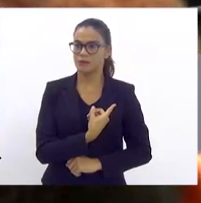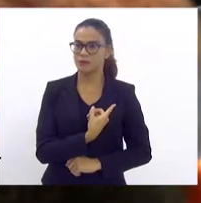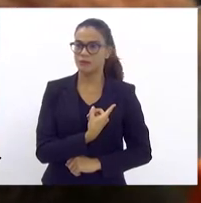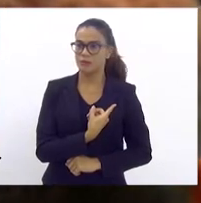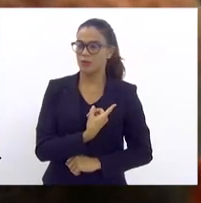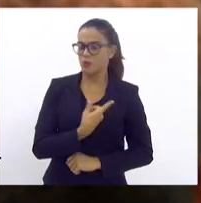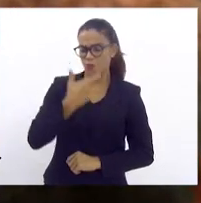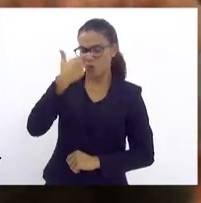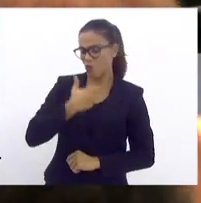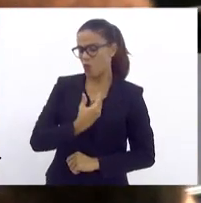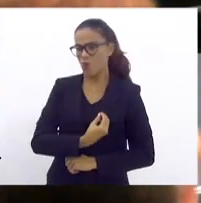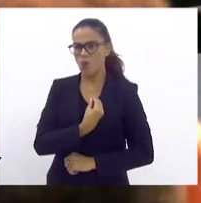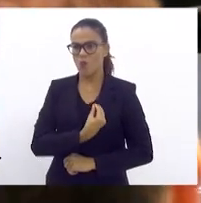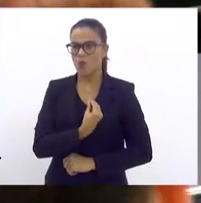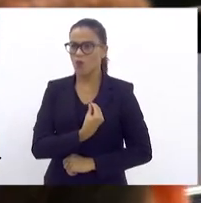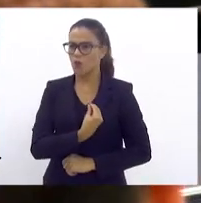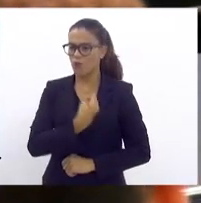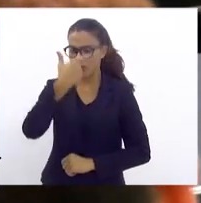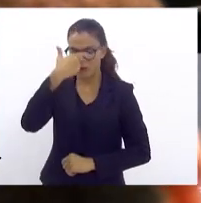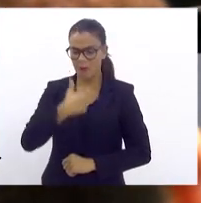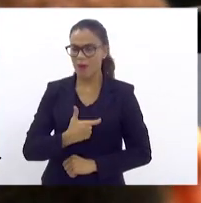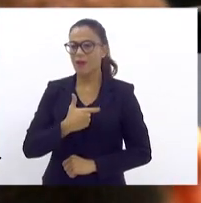não estamos aqui para